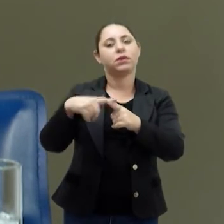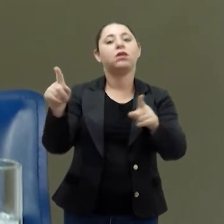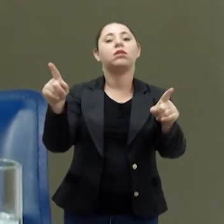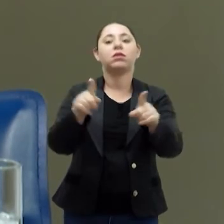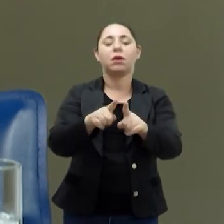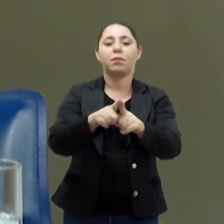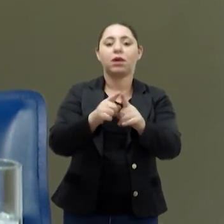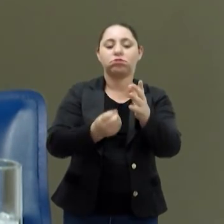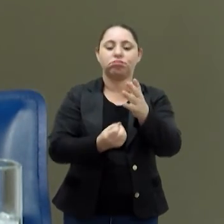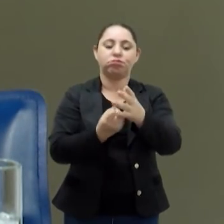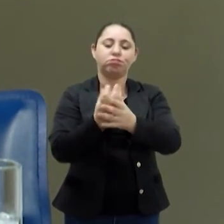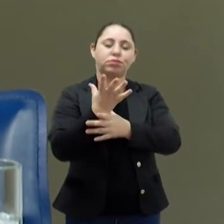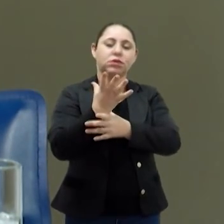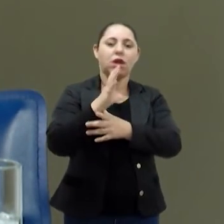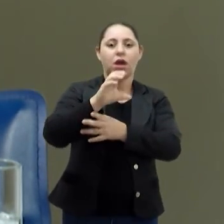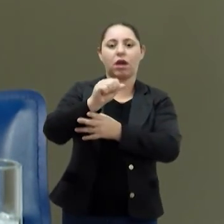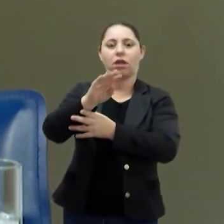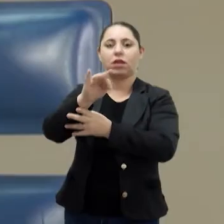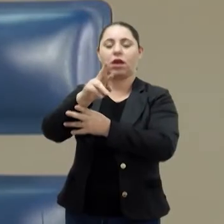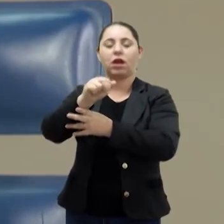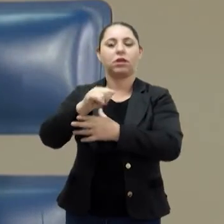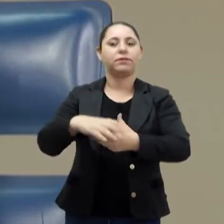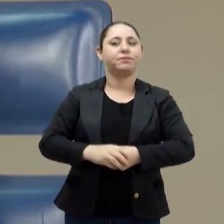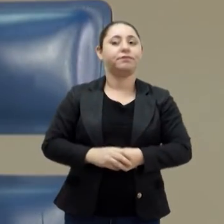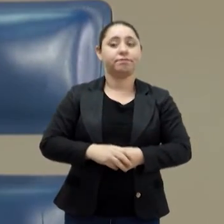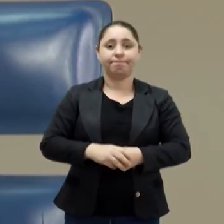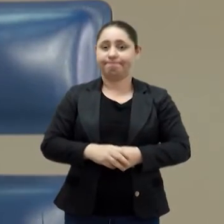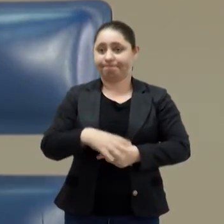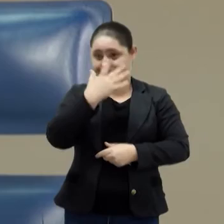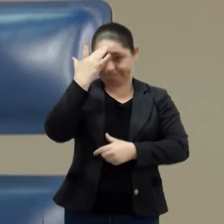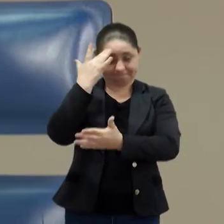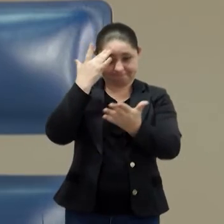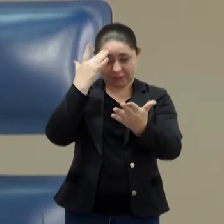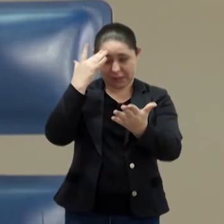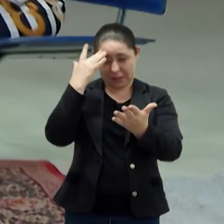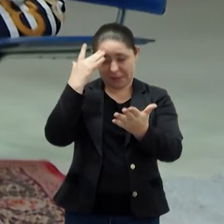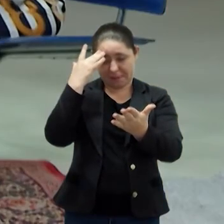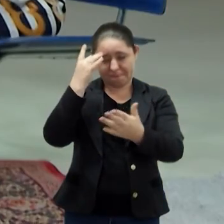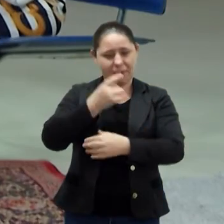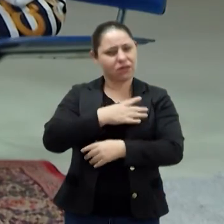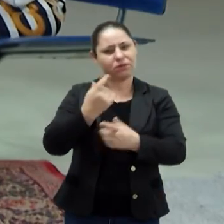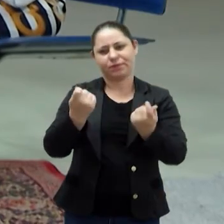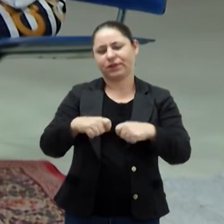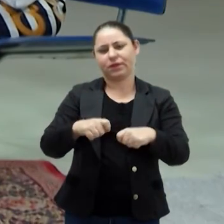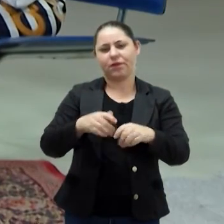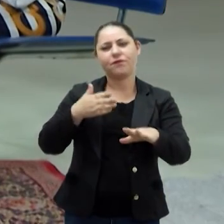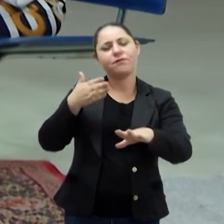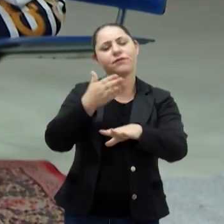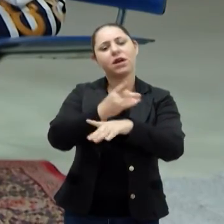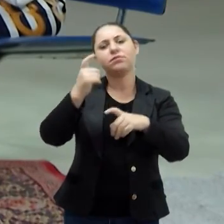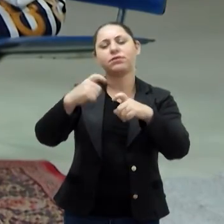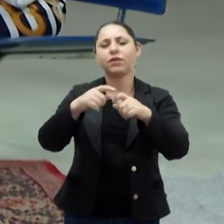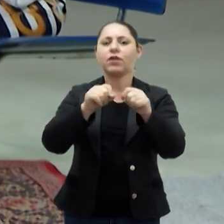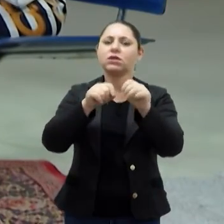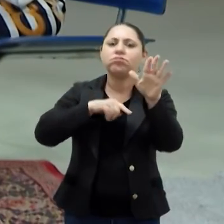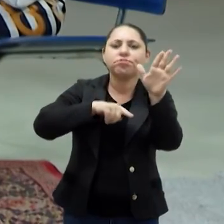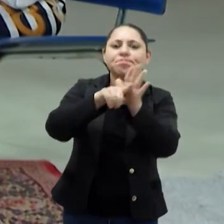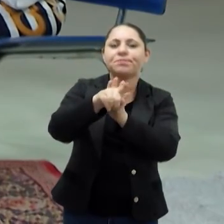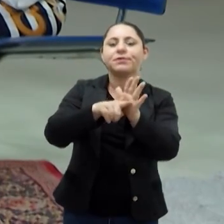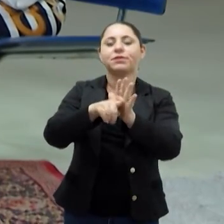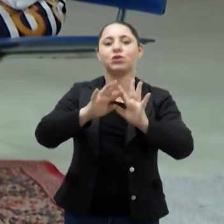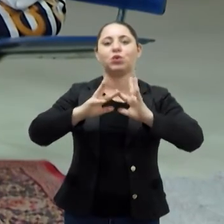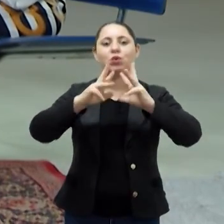colaterais, entre eles o aparecimento de catarata. Então, gente, não precisa ter medo, consulte seu oftalmologista, faça todos